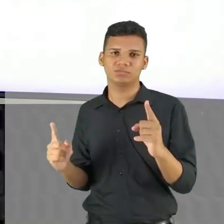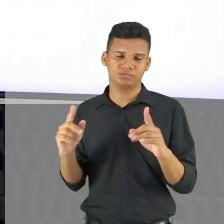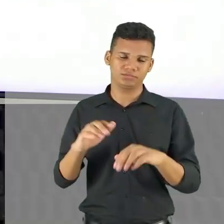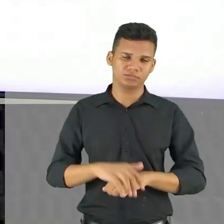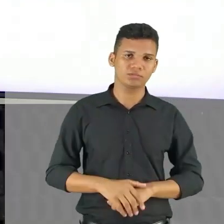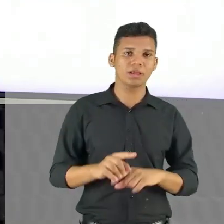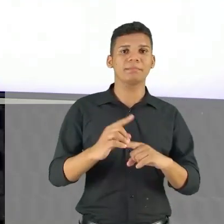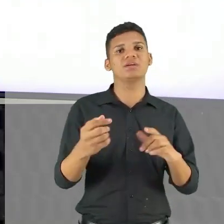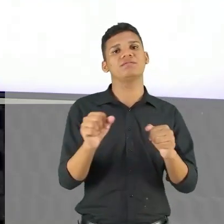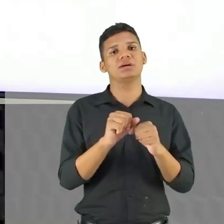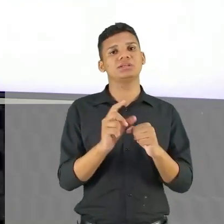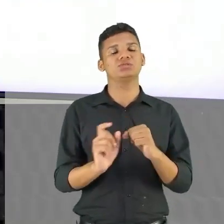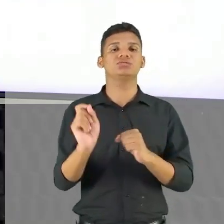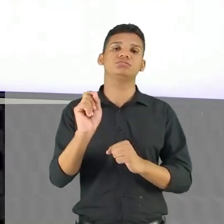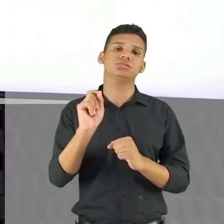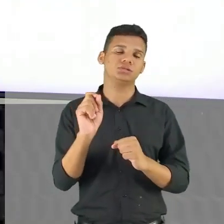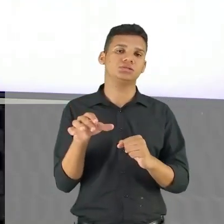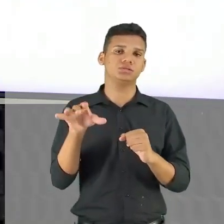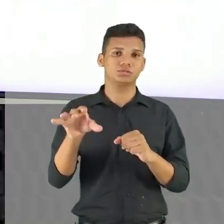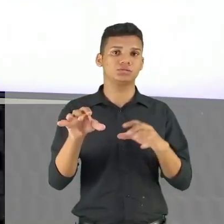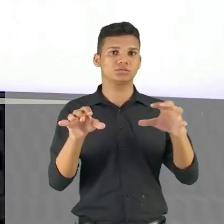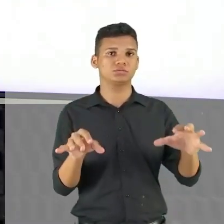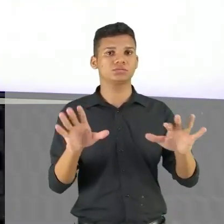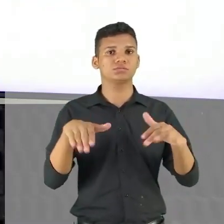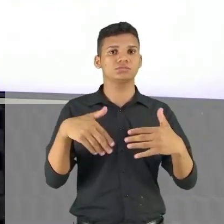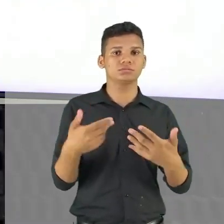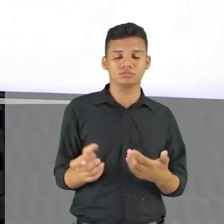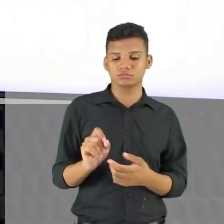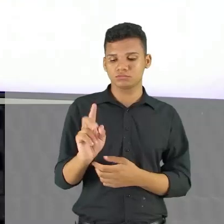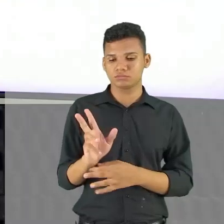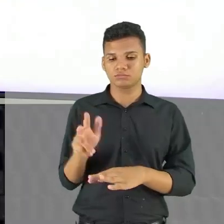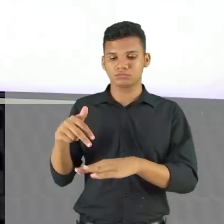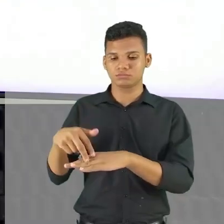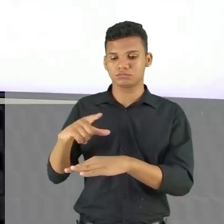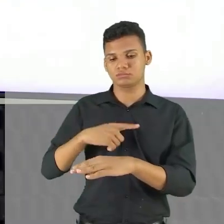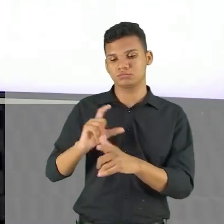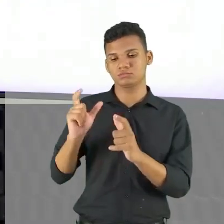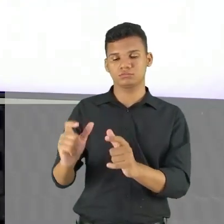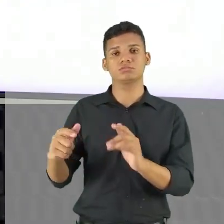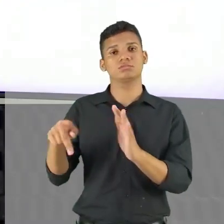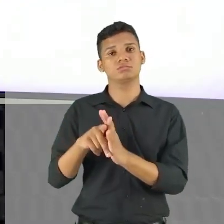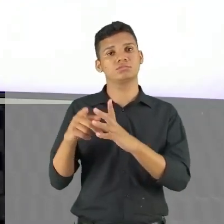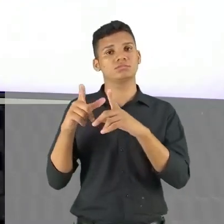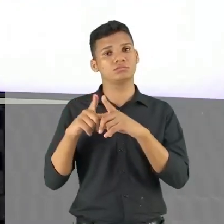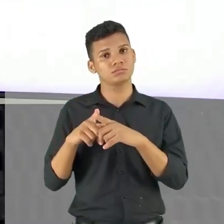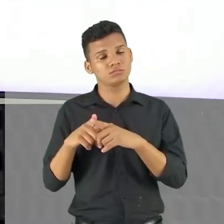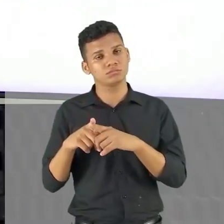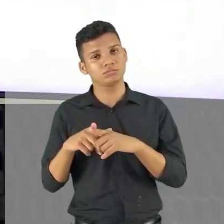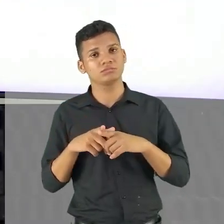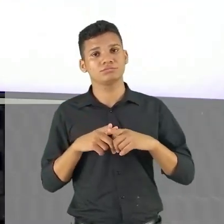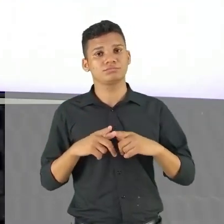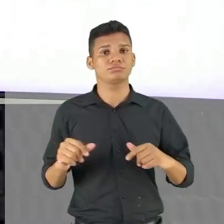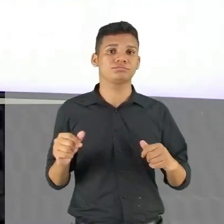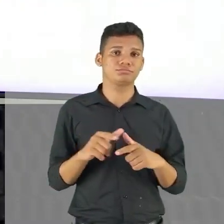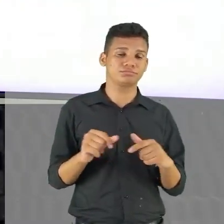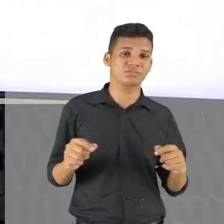faça uma divisão dizendo o seguinte: daqui para cá é território israelense e daqui para cá território